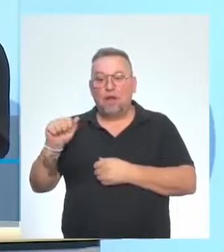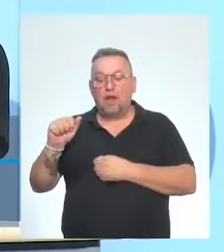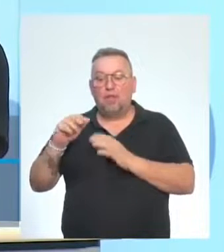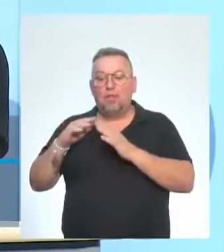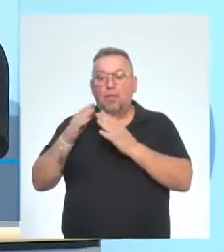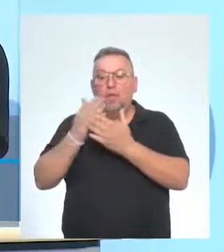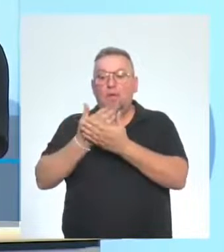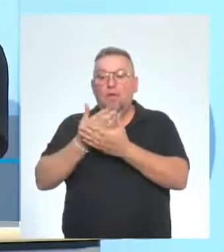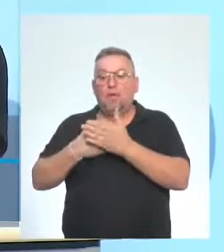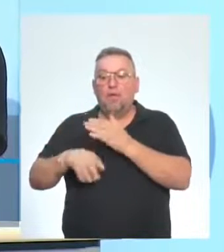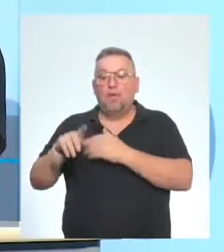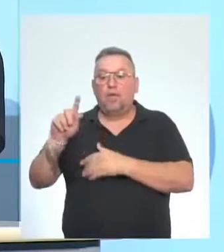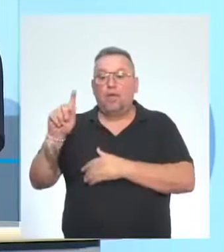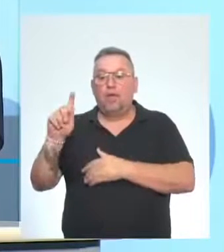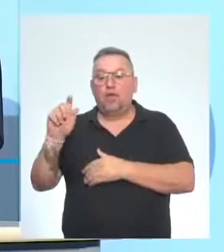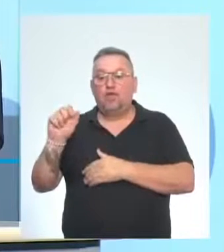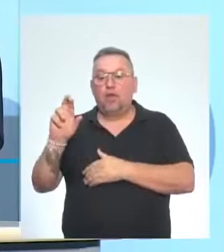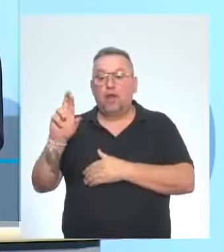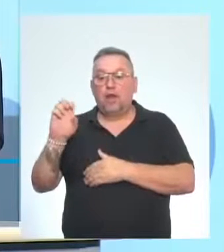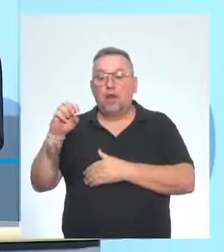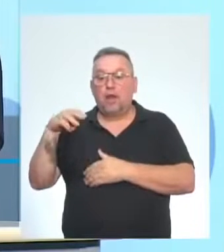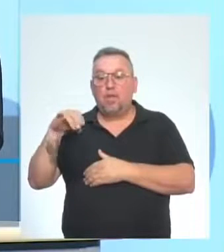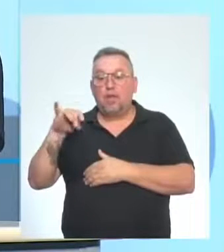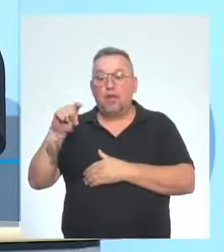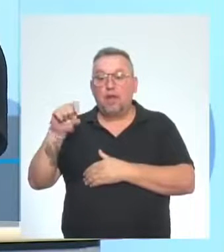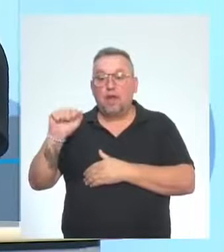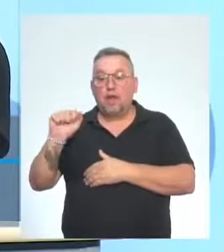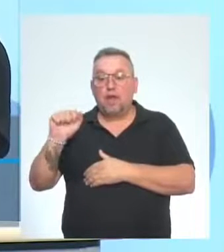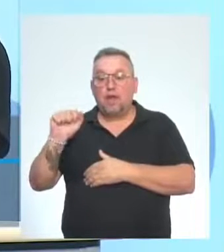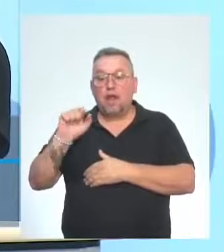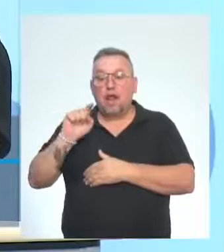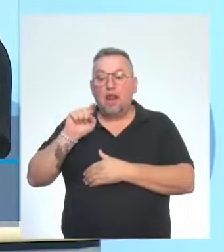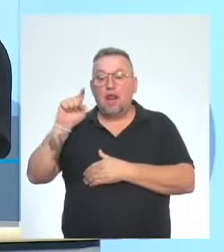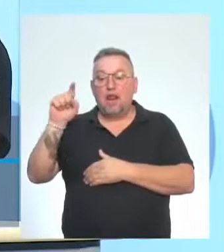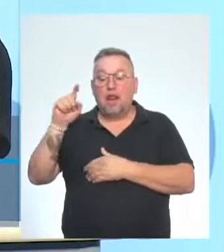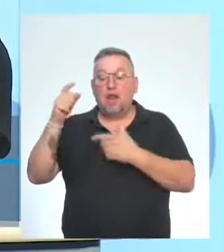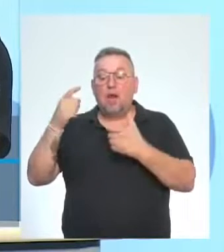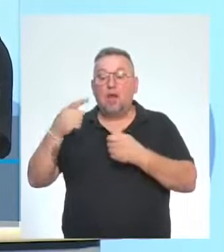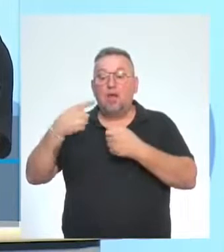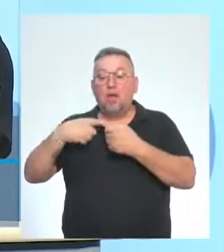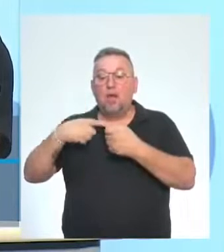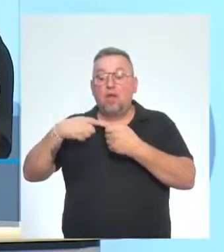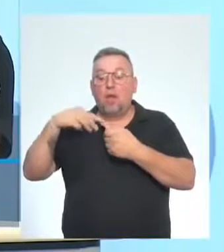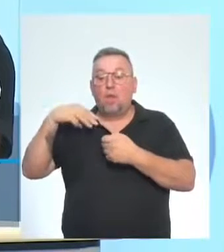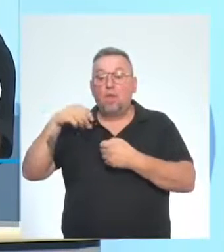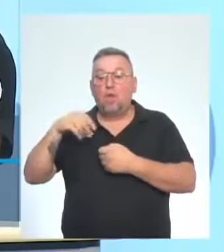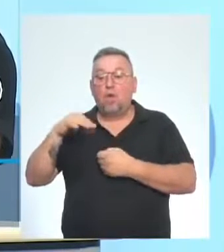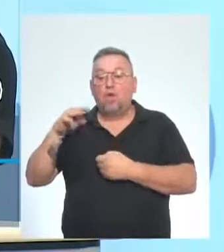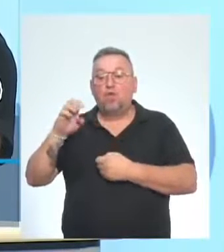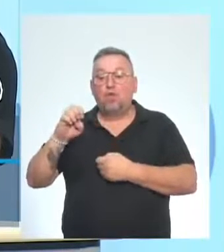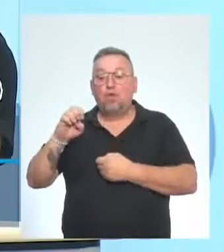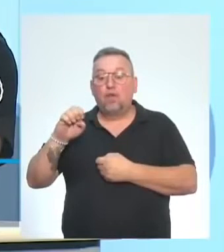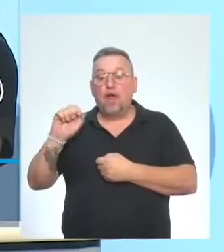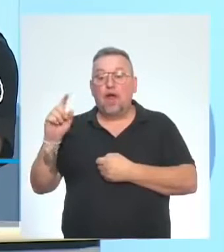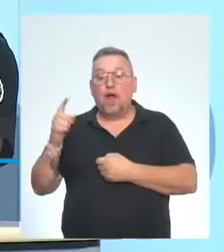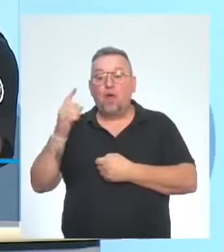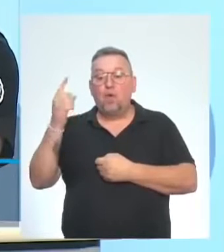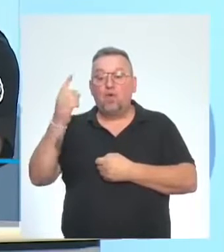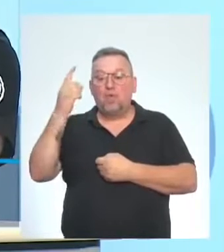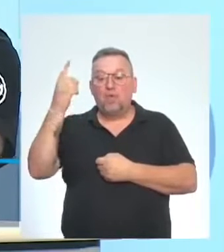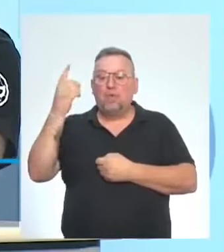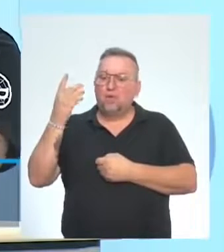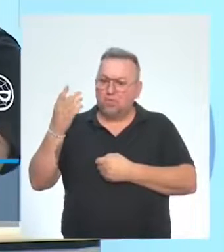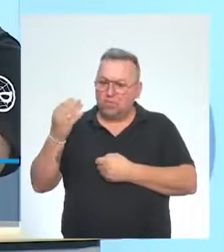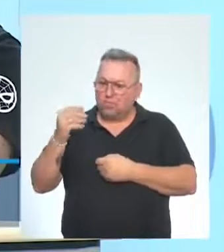escola Jeremias de Paulo Eduardo, lá de Monte Alto. Muitas transformações,